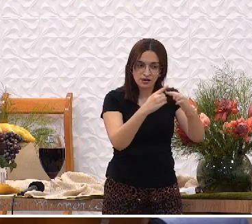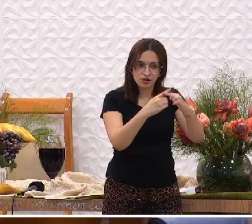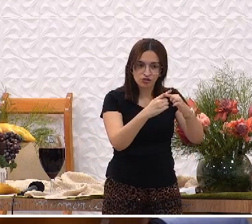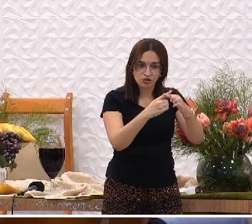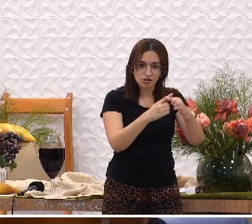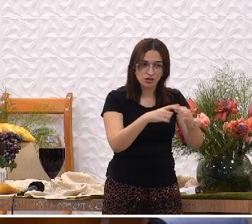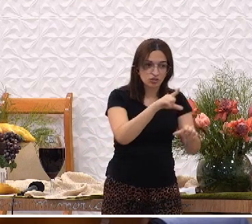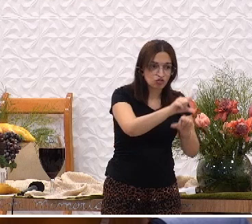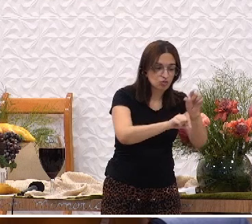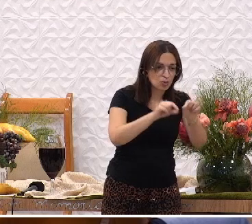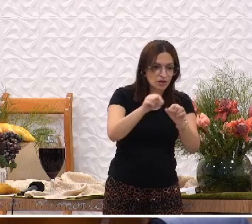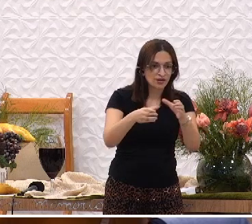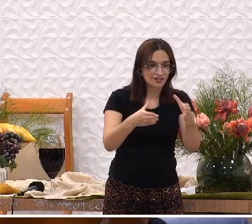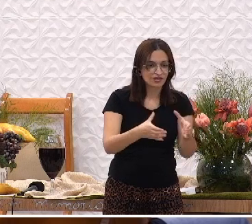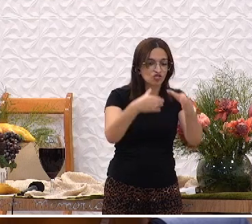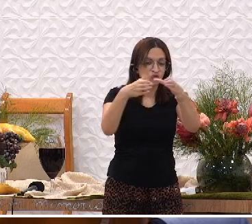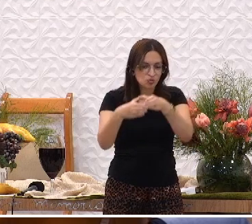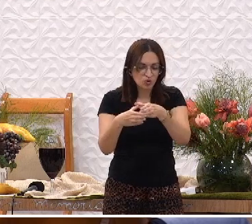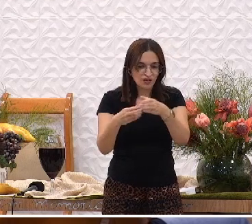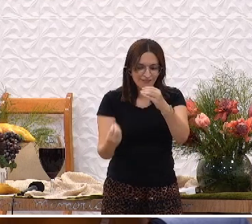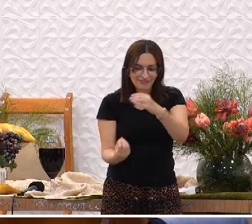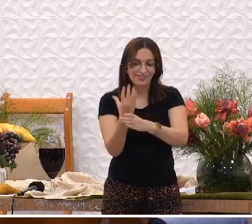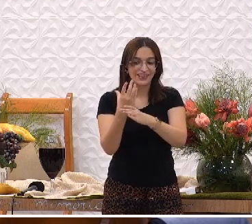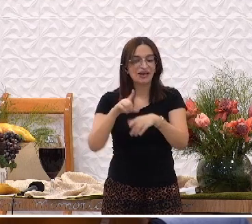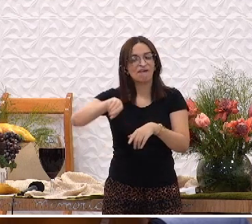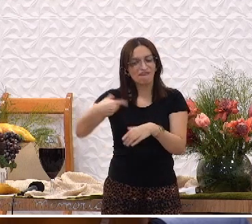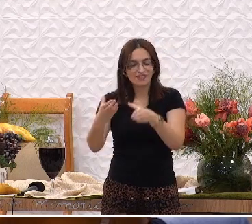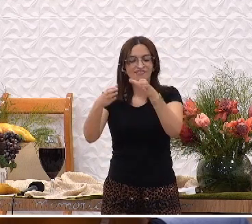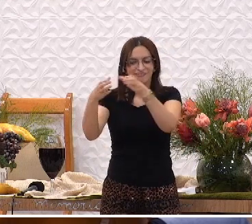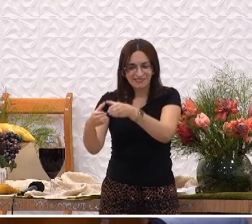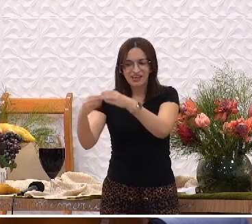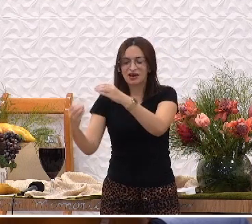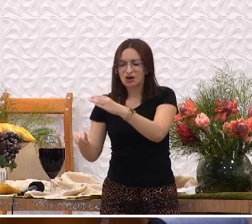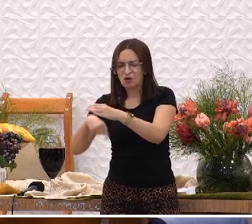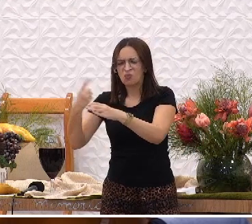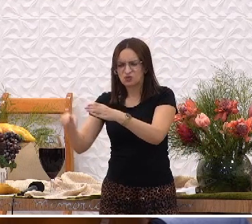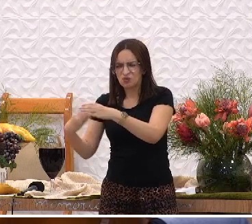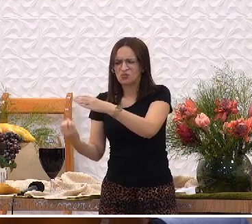forma outro conselho, e o conselho se junta até que exista uma Assembleia Geral. Tá?